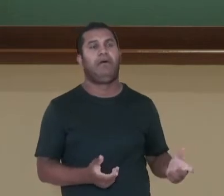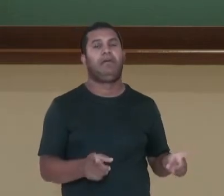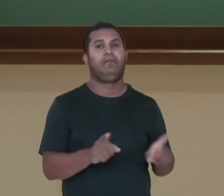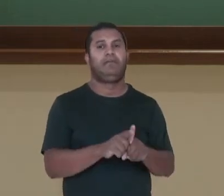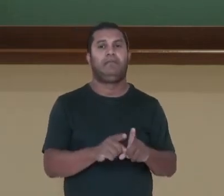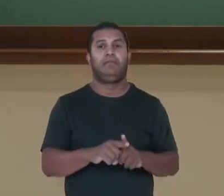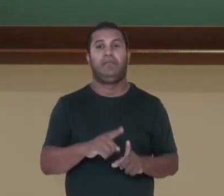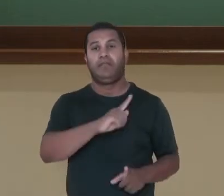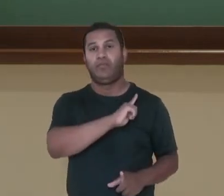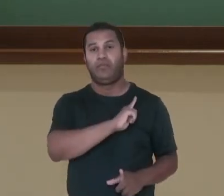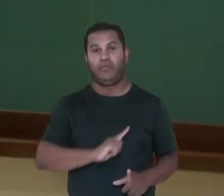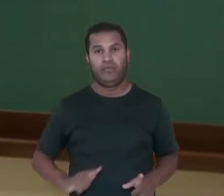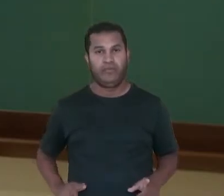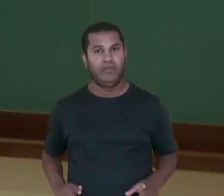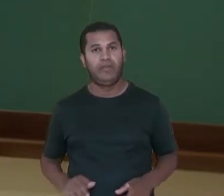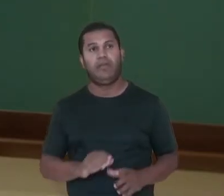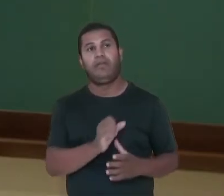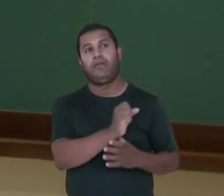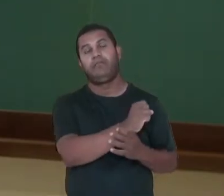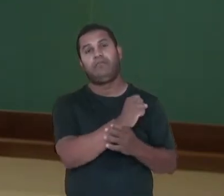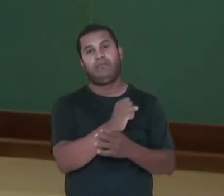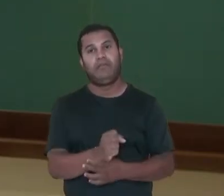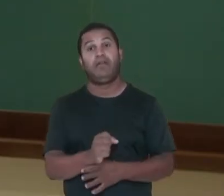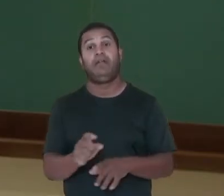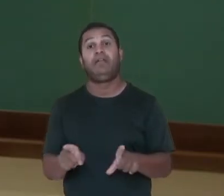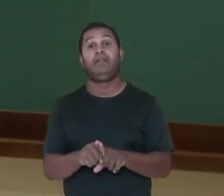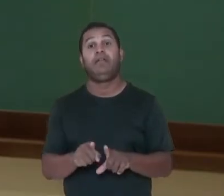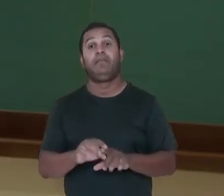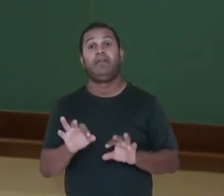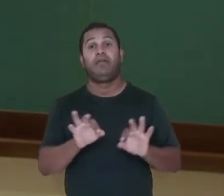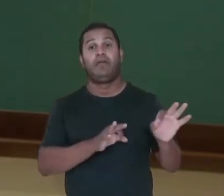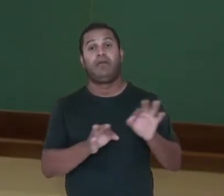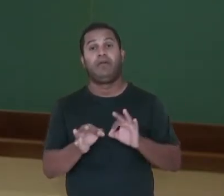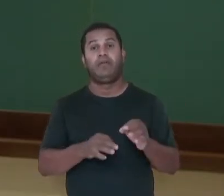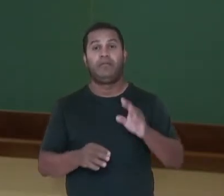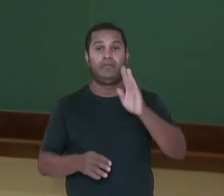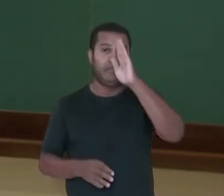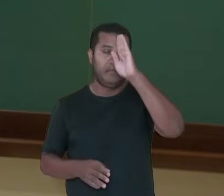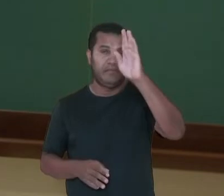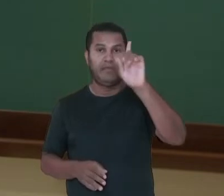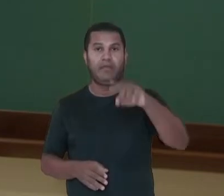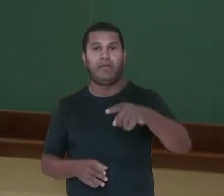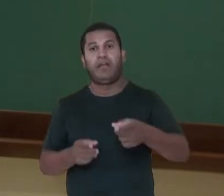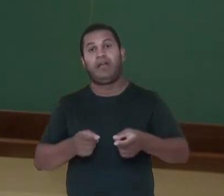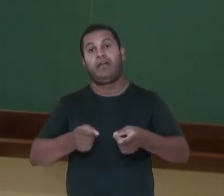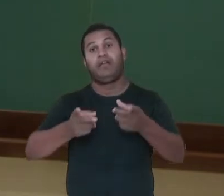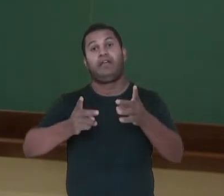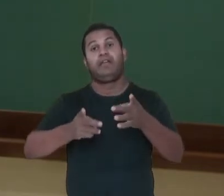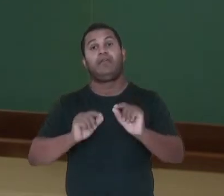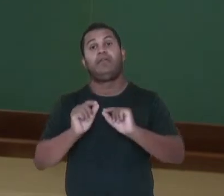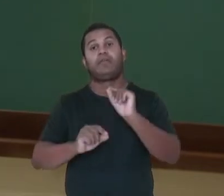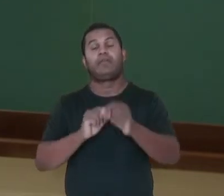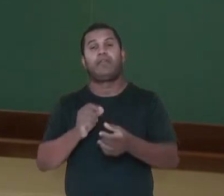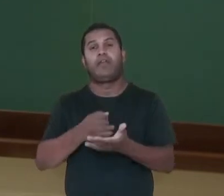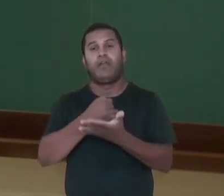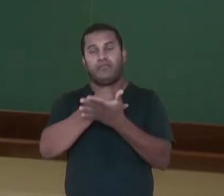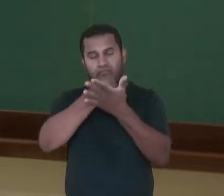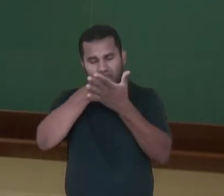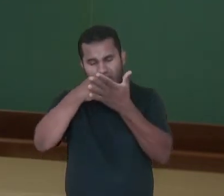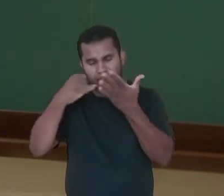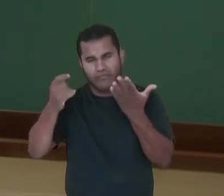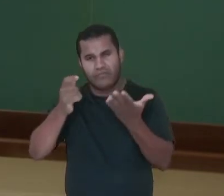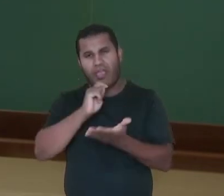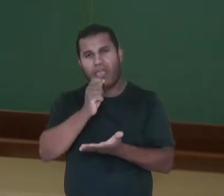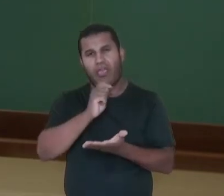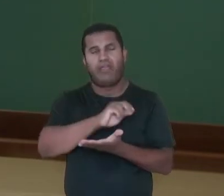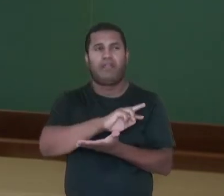Vamos ver aqui então os detalhes? Olha só. Em 1966 se formou então essa milícia, né, chamada de FARC, ok? Então,